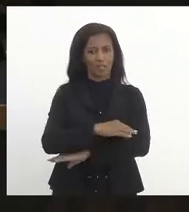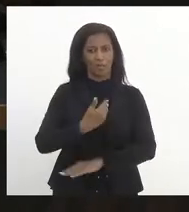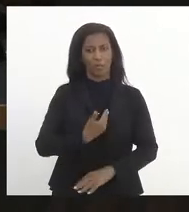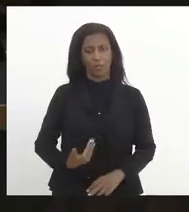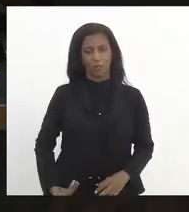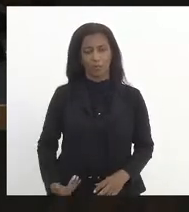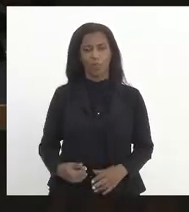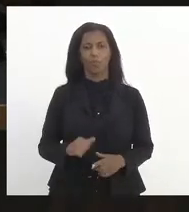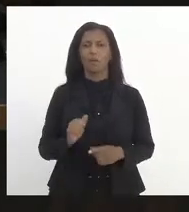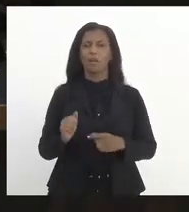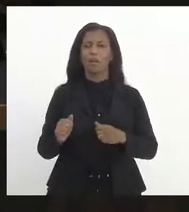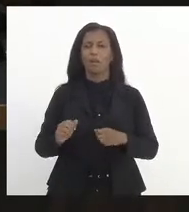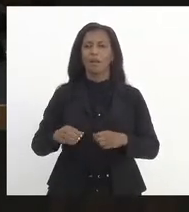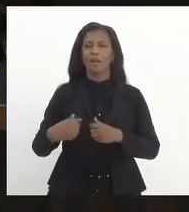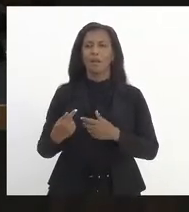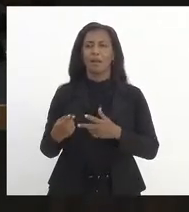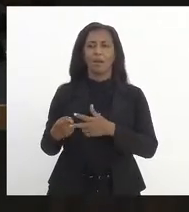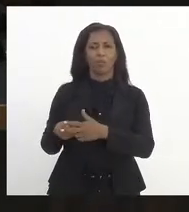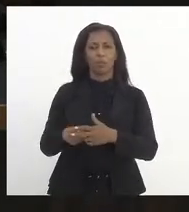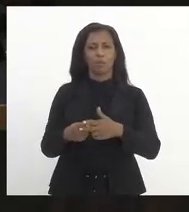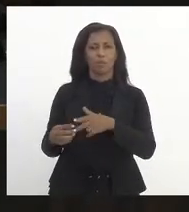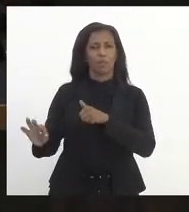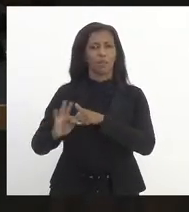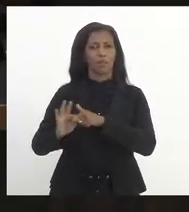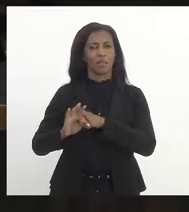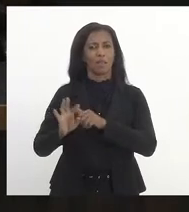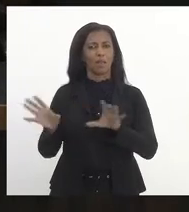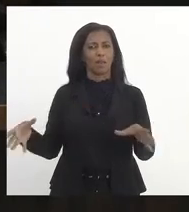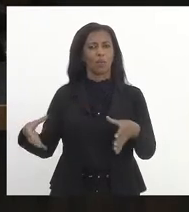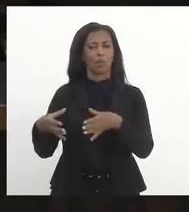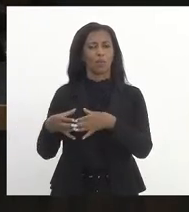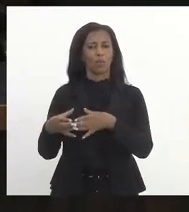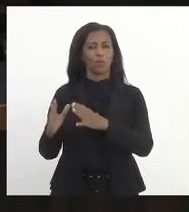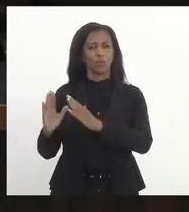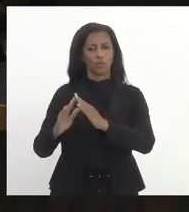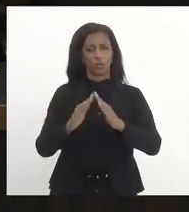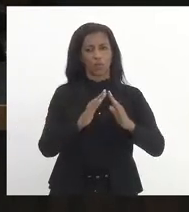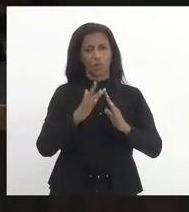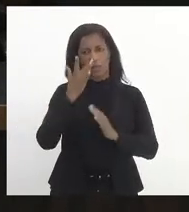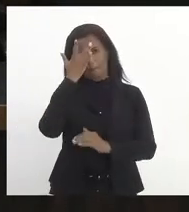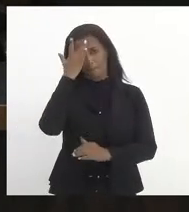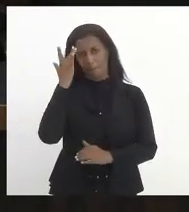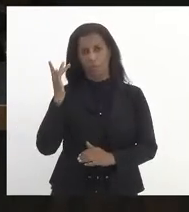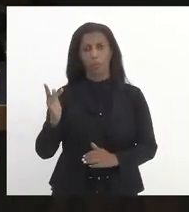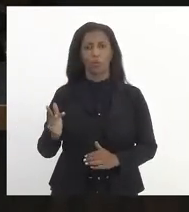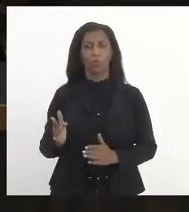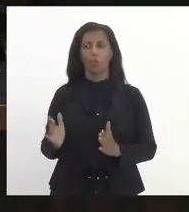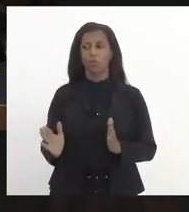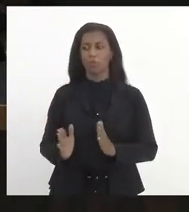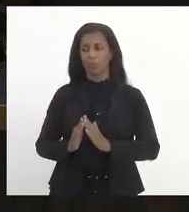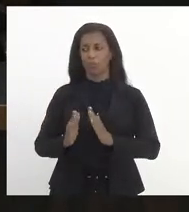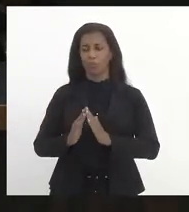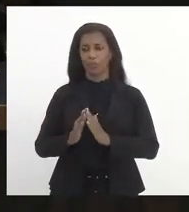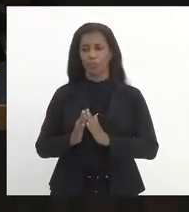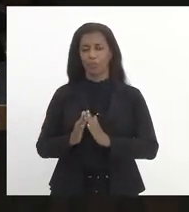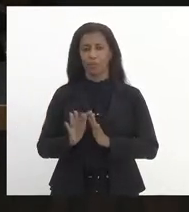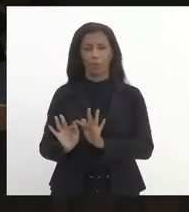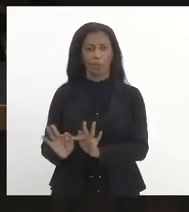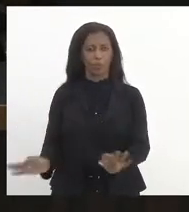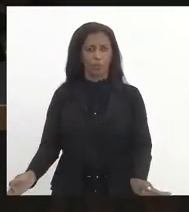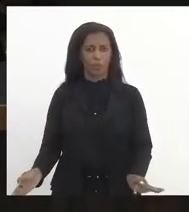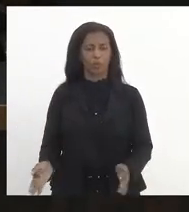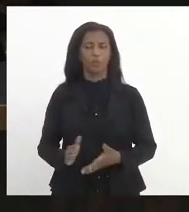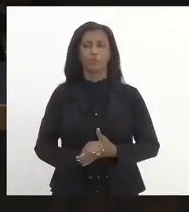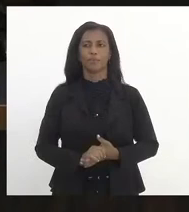possibilitando assistência técnica gratuita a comunidades e conjuntos residenciais de baixa renda no âmbito do estado do Rio de Janeiro. Parecer da comissão de indicação legislativa